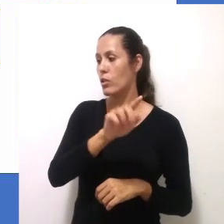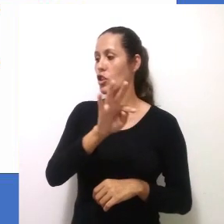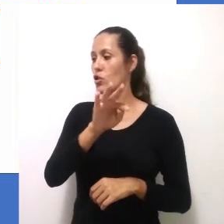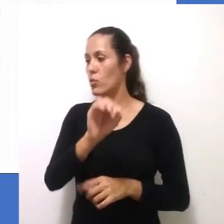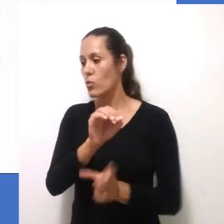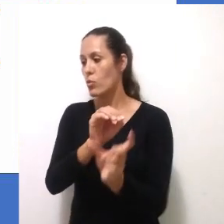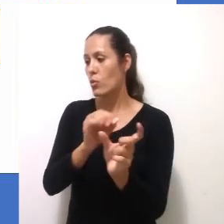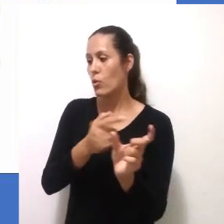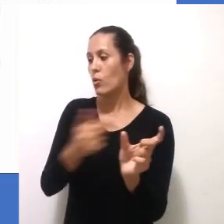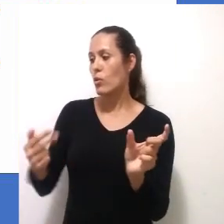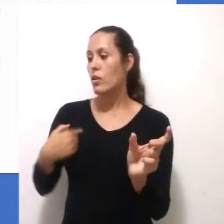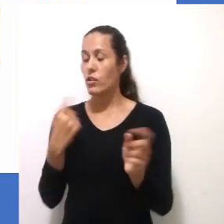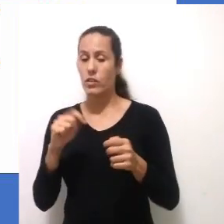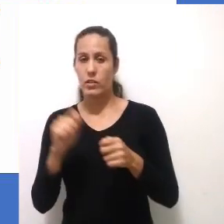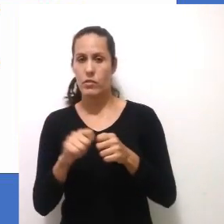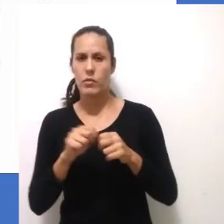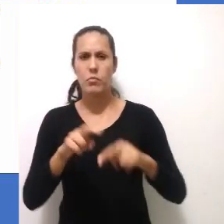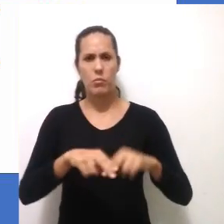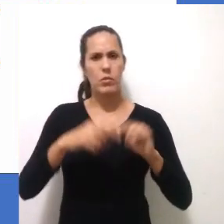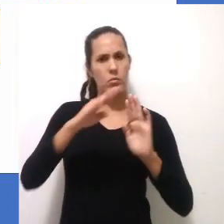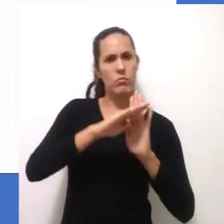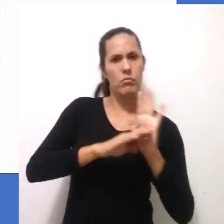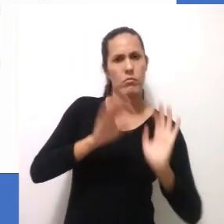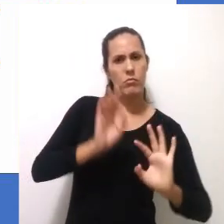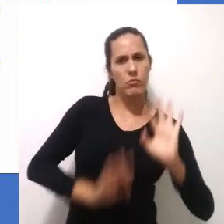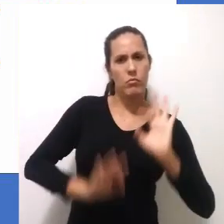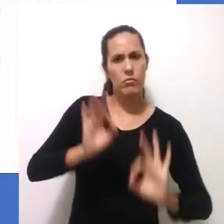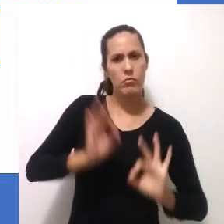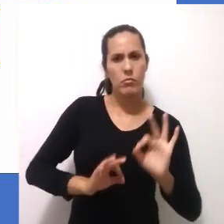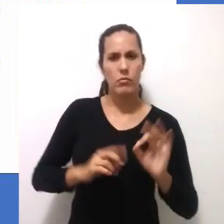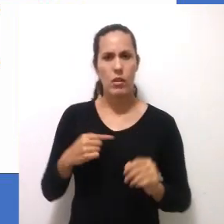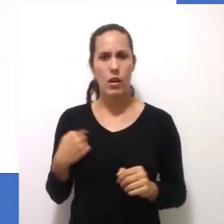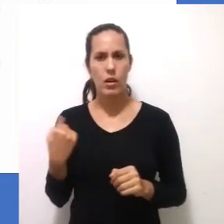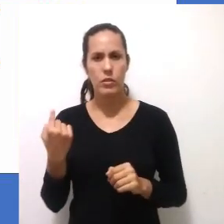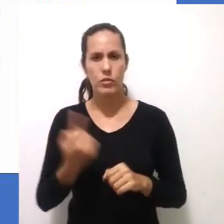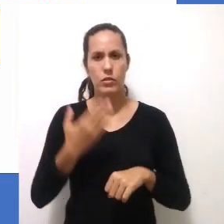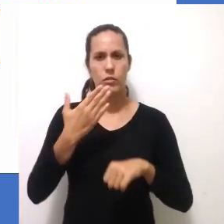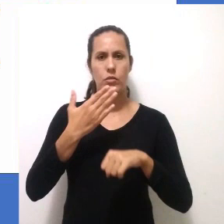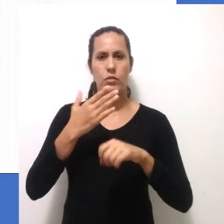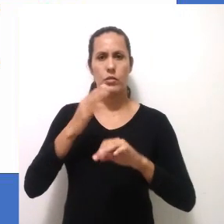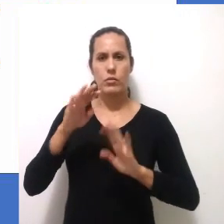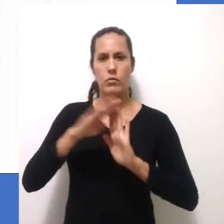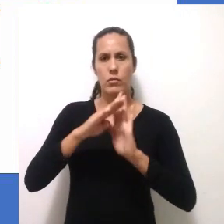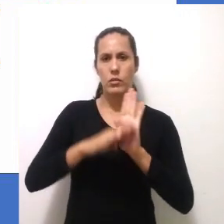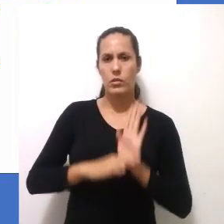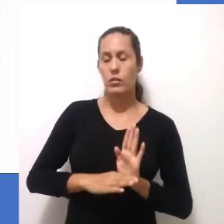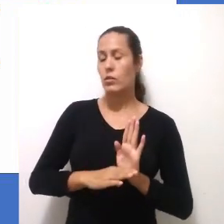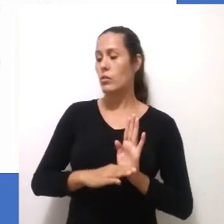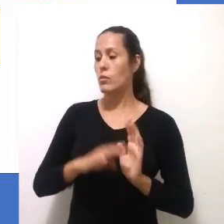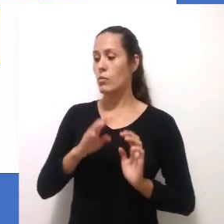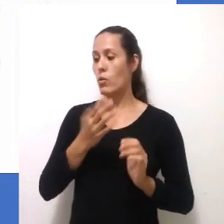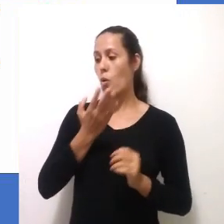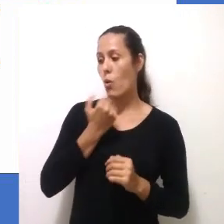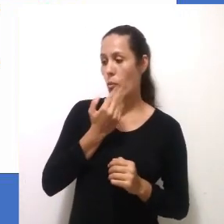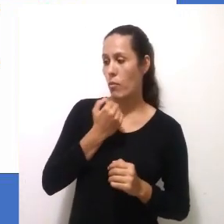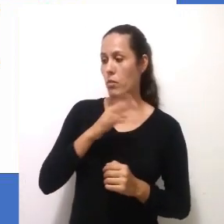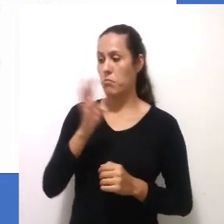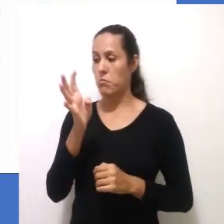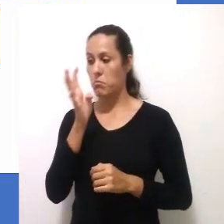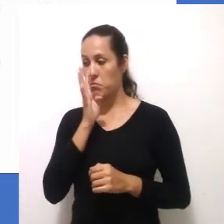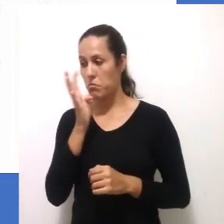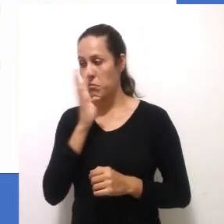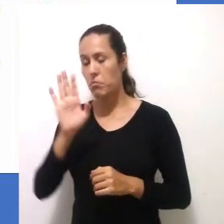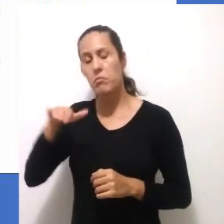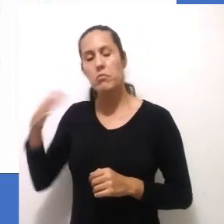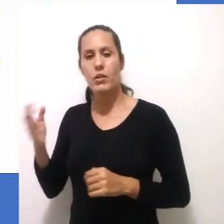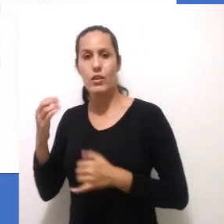que nós realizamos a partir do planejamento. E nós planejamos o eat, comer, o watch, assistir, e o